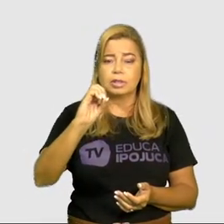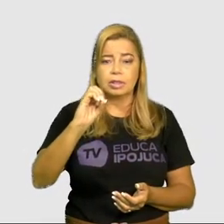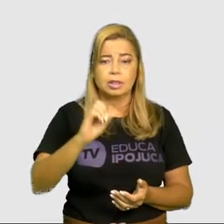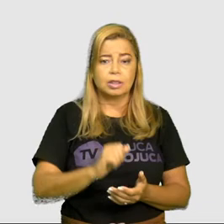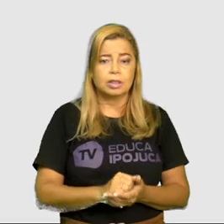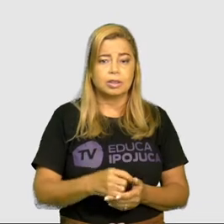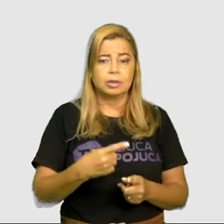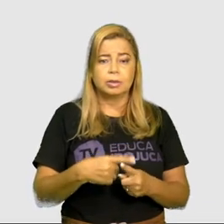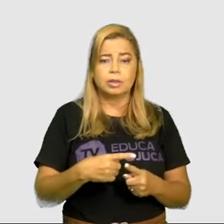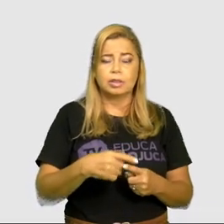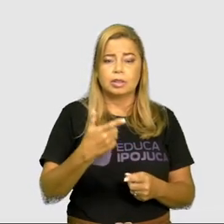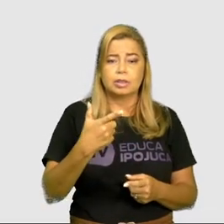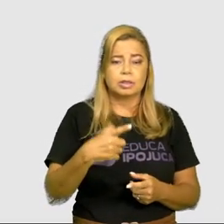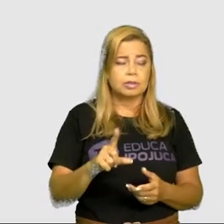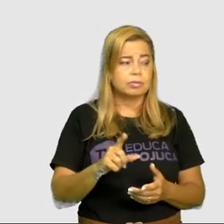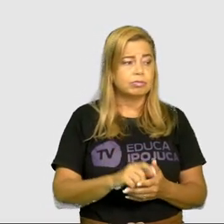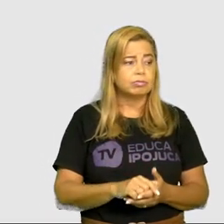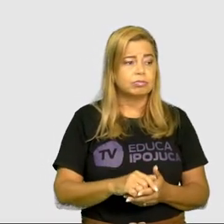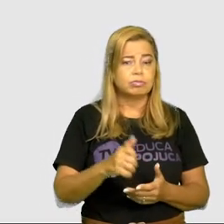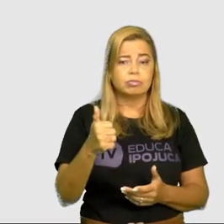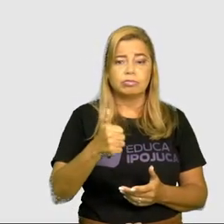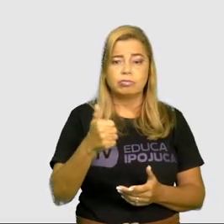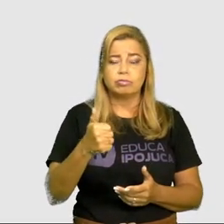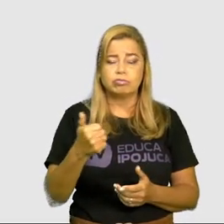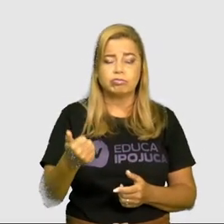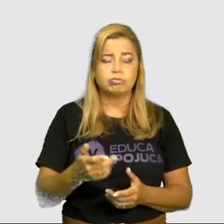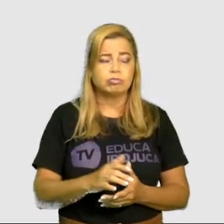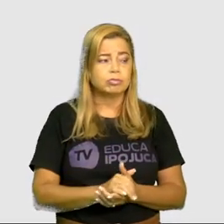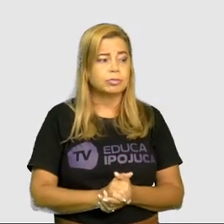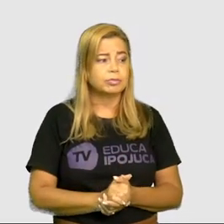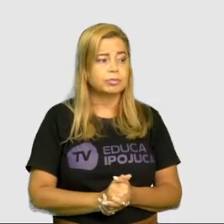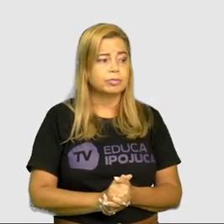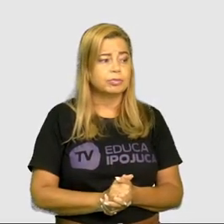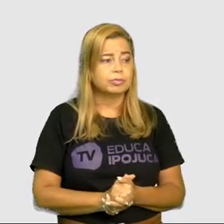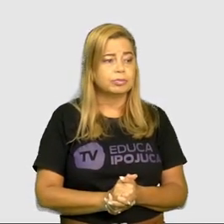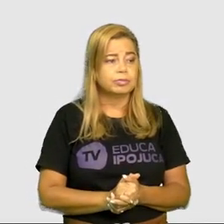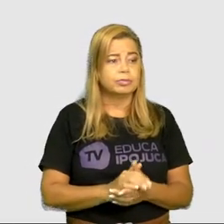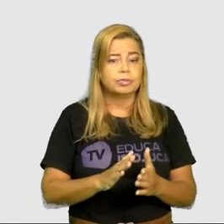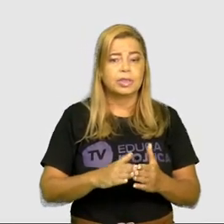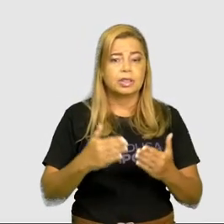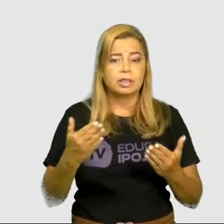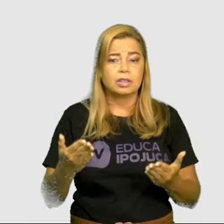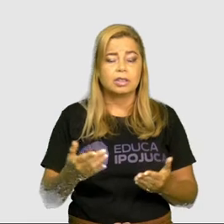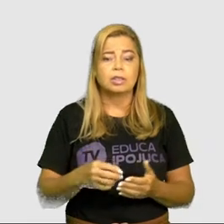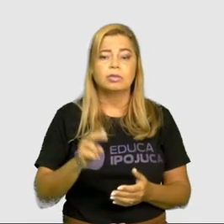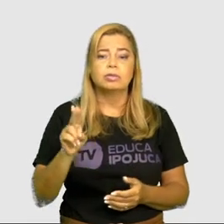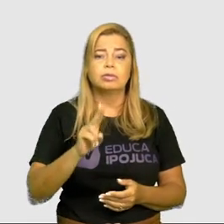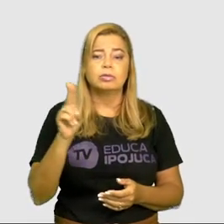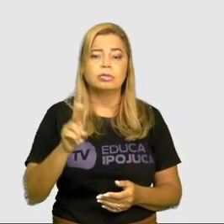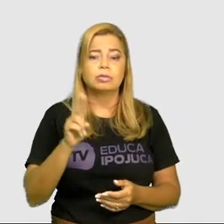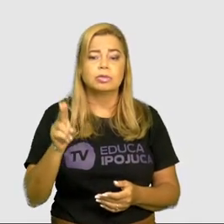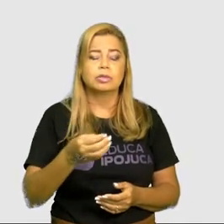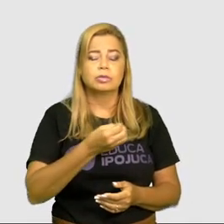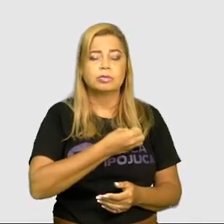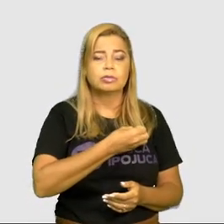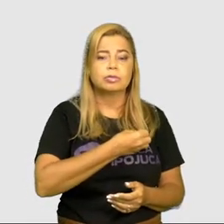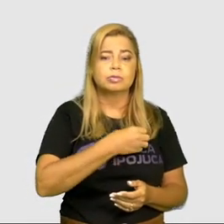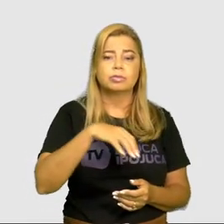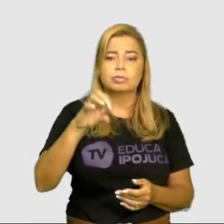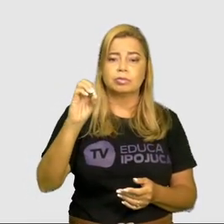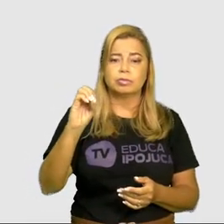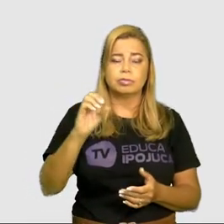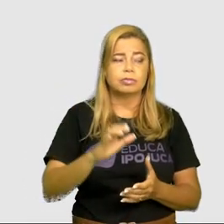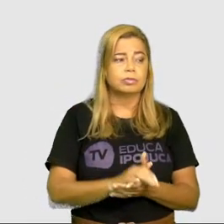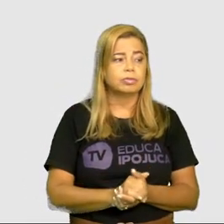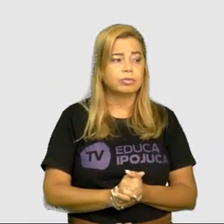temos o número um nem outro número em uma unidade que a gente coloca o Zé e Aqui nós temos a